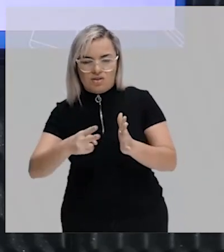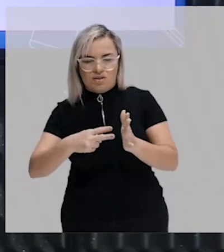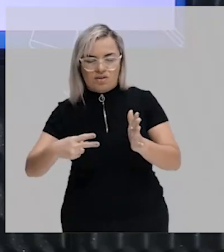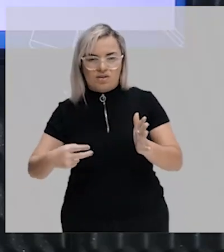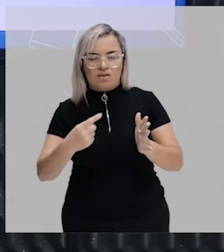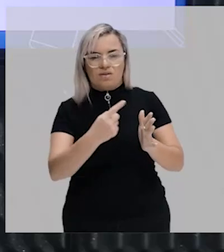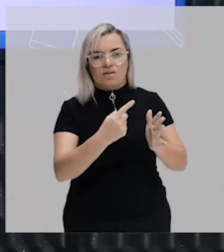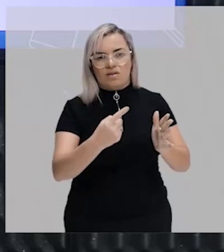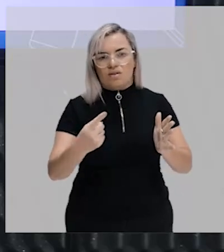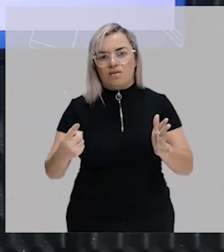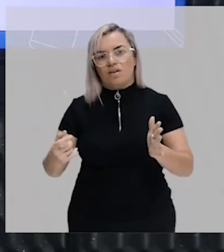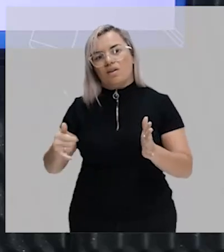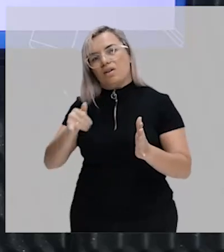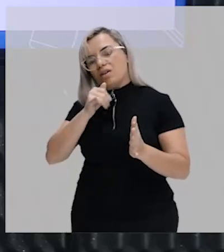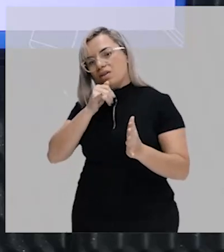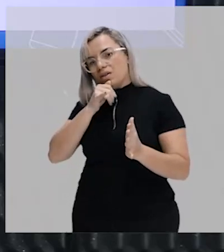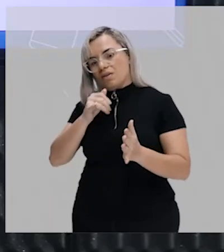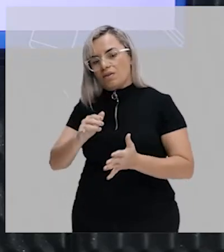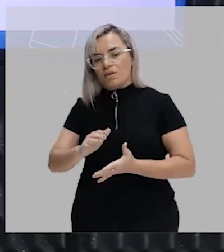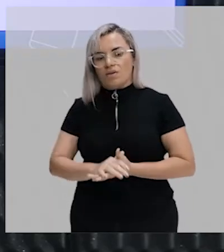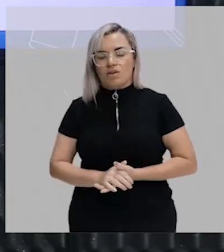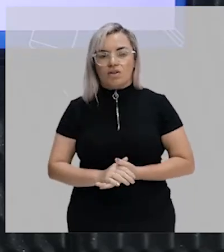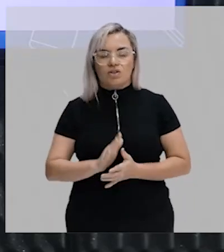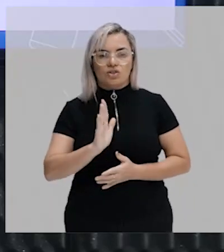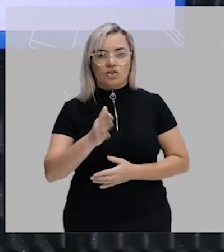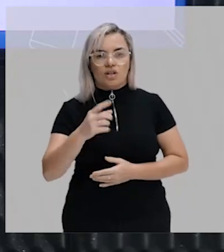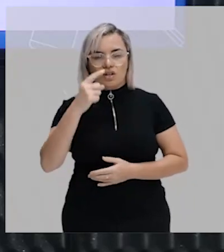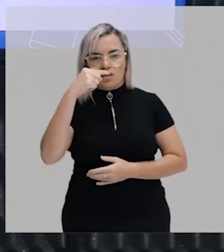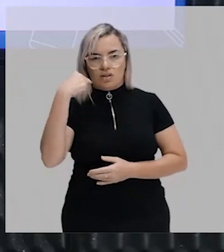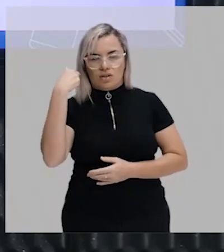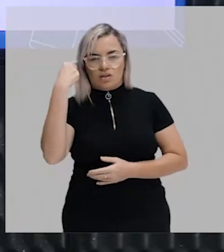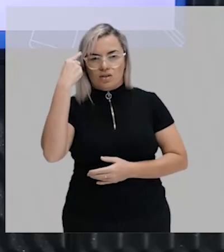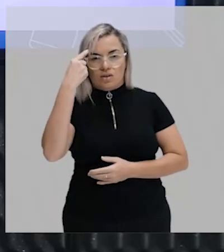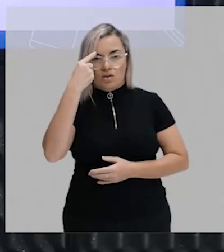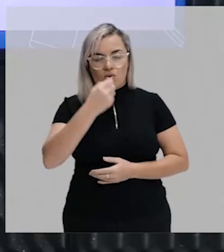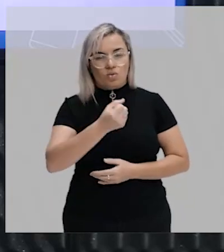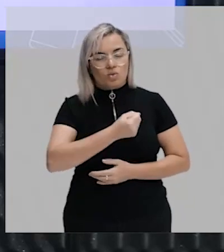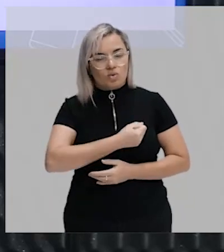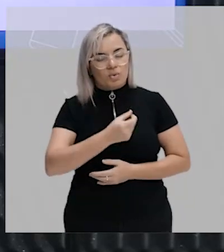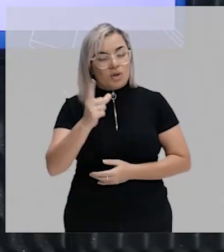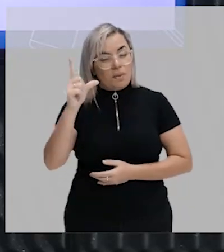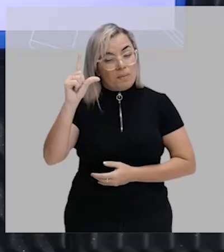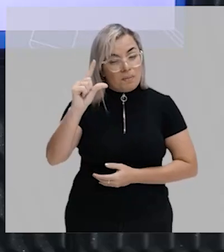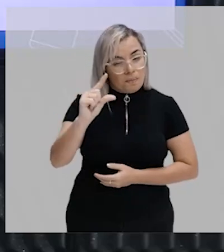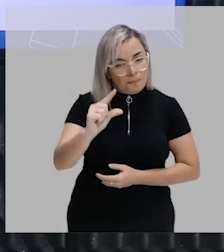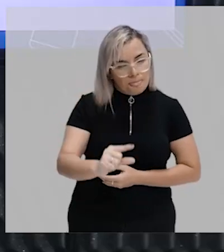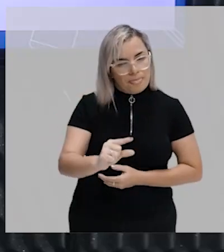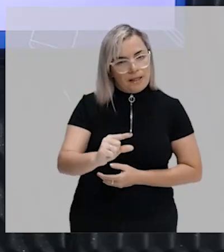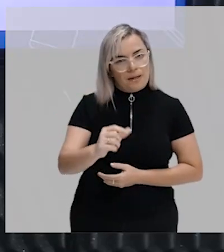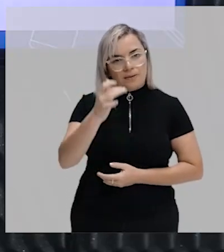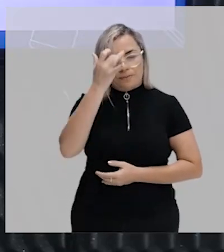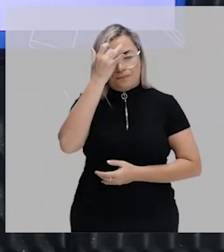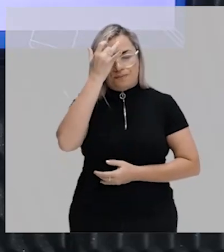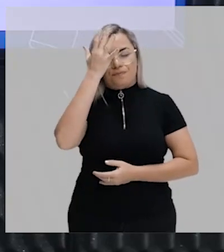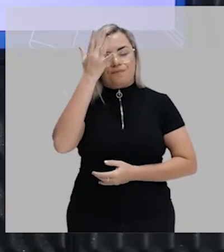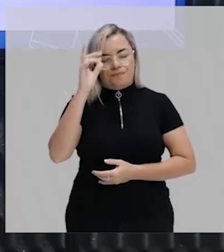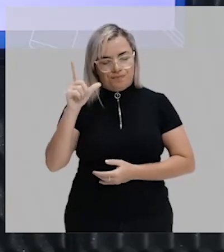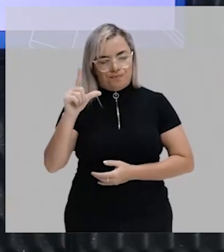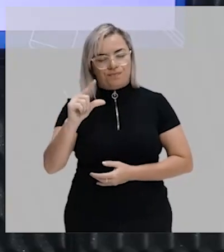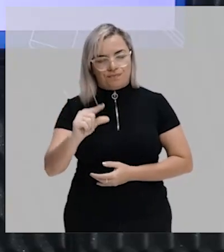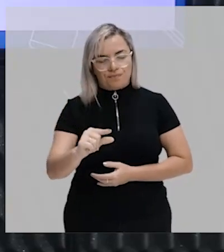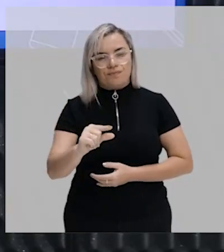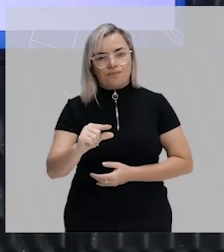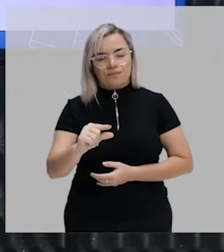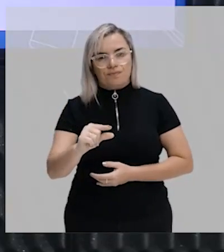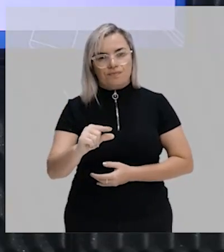nós citamos aqui. Em espanhol, elas são em um número menor, o que facilita, tá, a